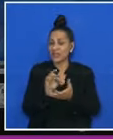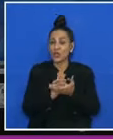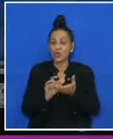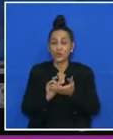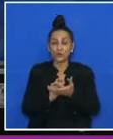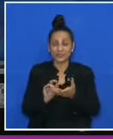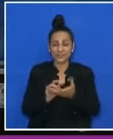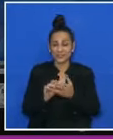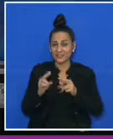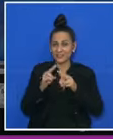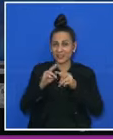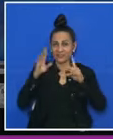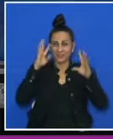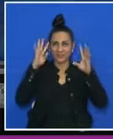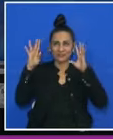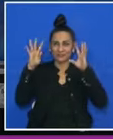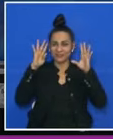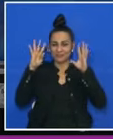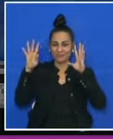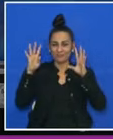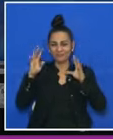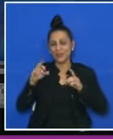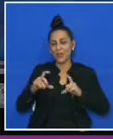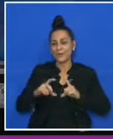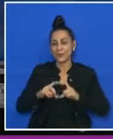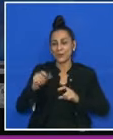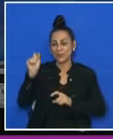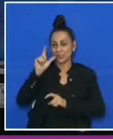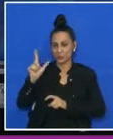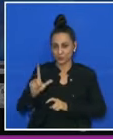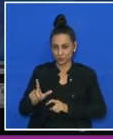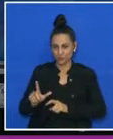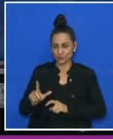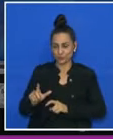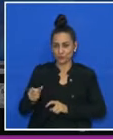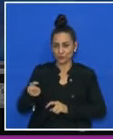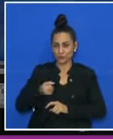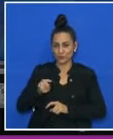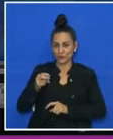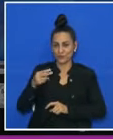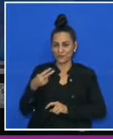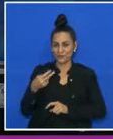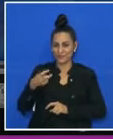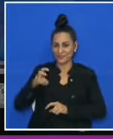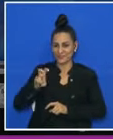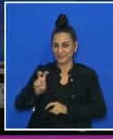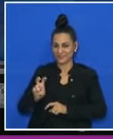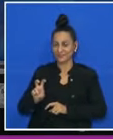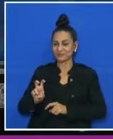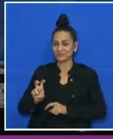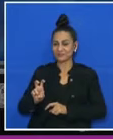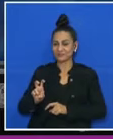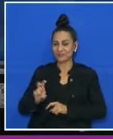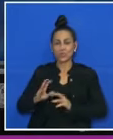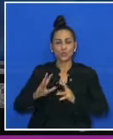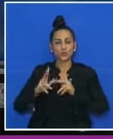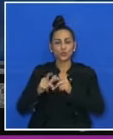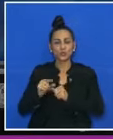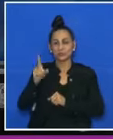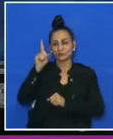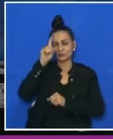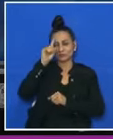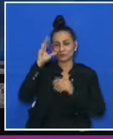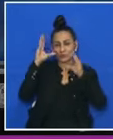Loterias Caixa, já pensou? Bola azul, número 25. Azul, 25. Todas as